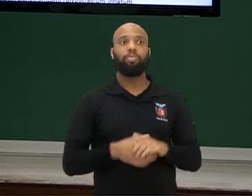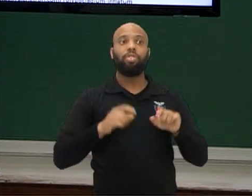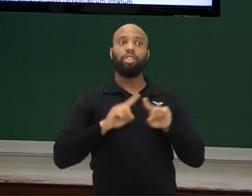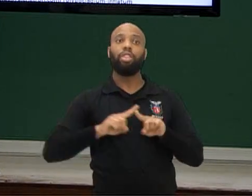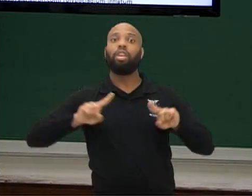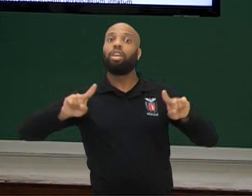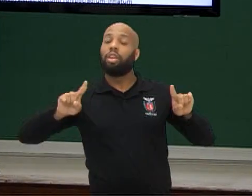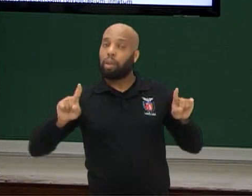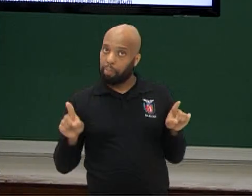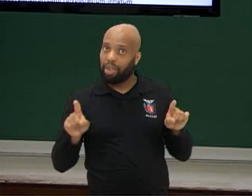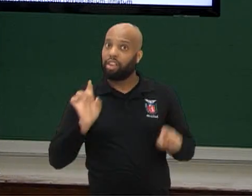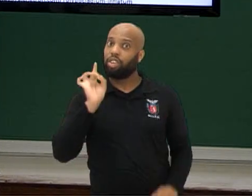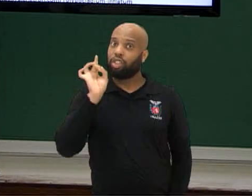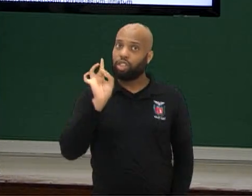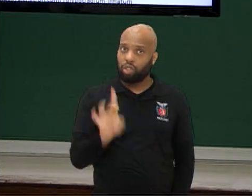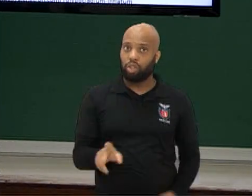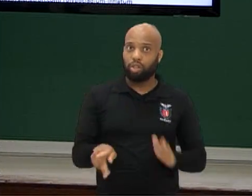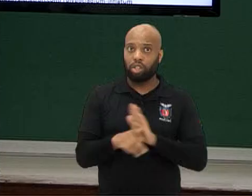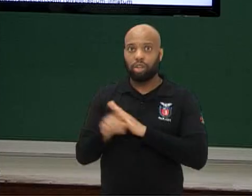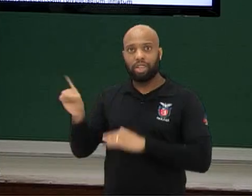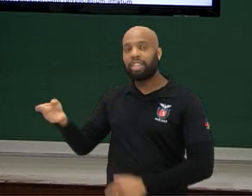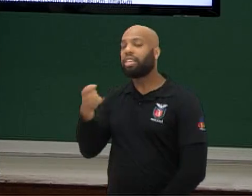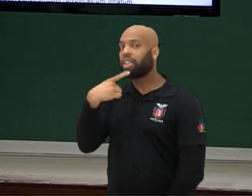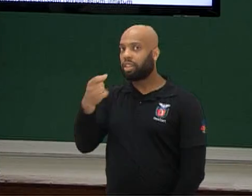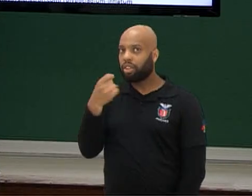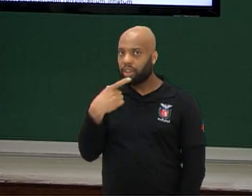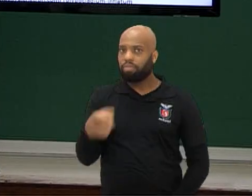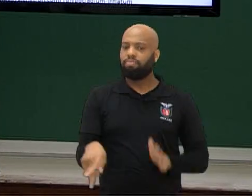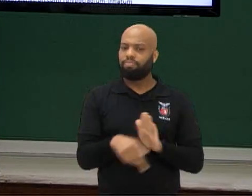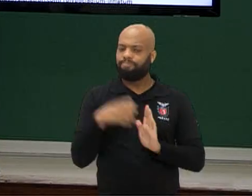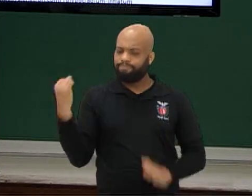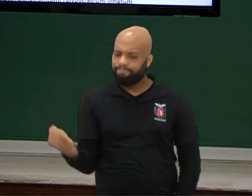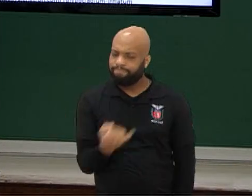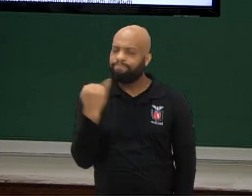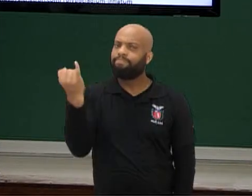Mas não é só o penicillium que produz substâncias